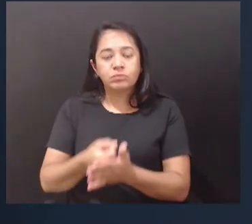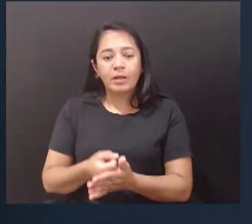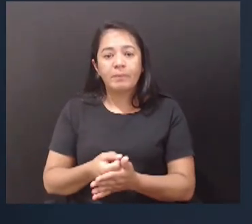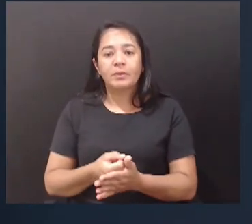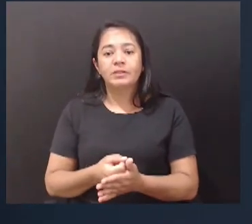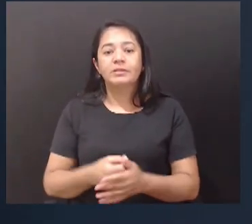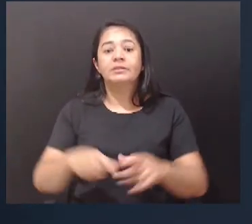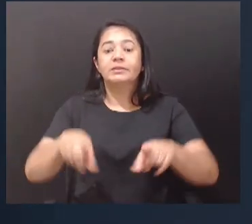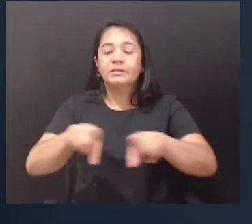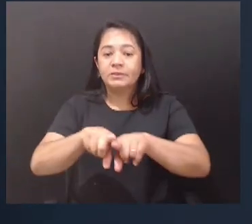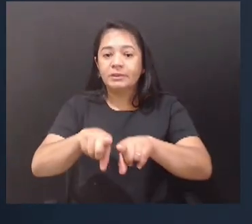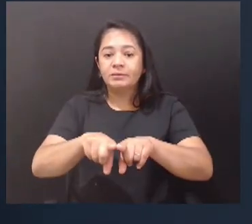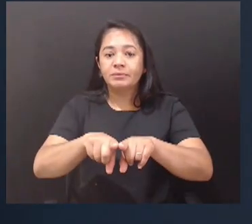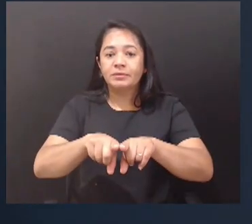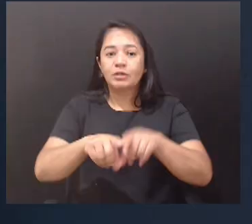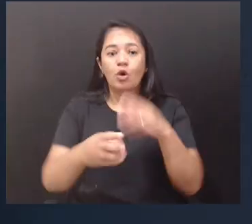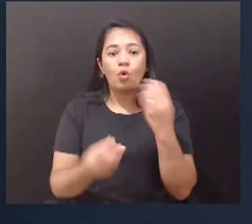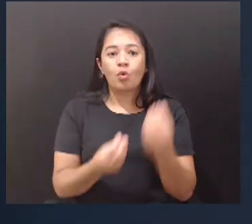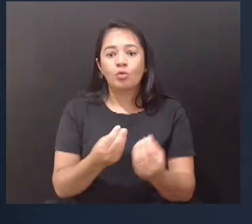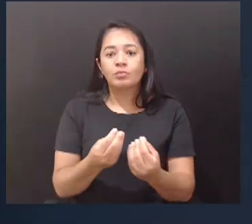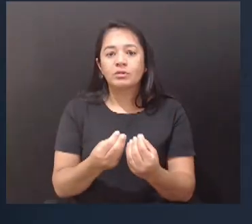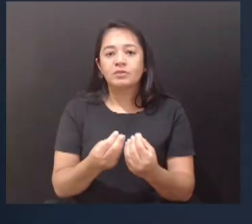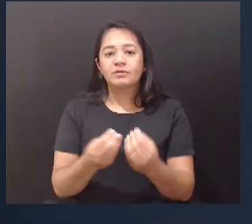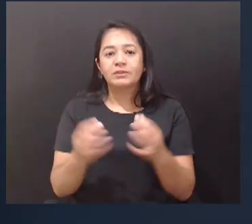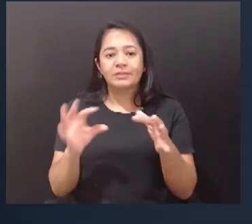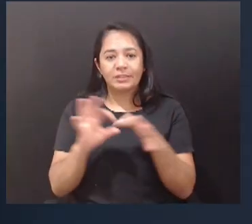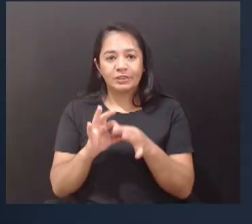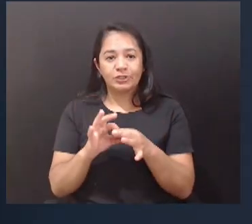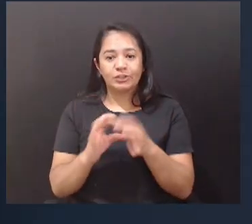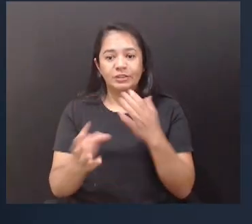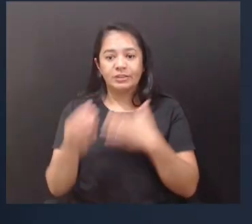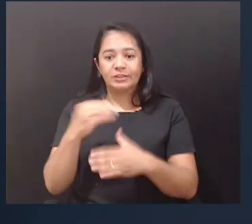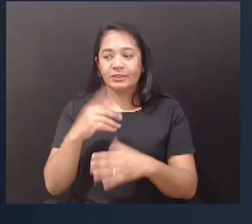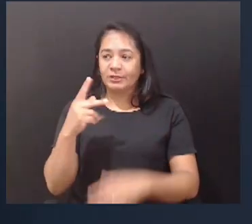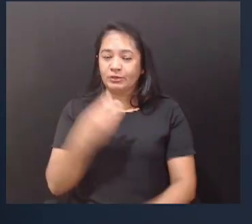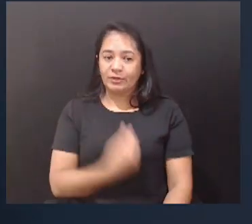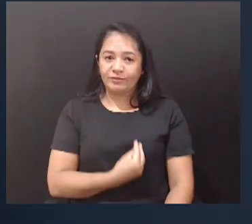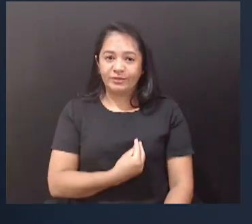na questão de como que você vai encaixar isso dentro da sua vida. Se realmente vai